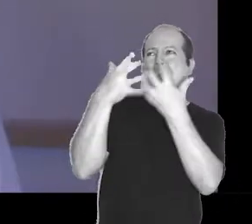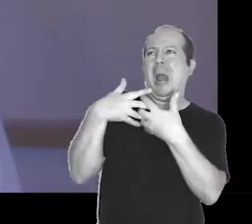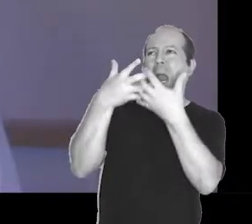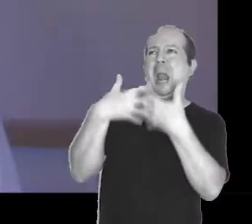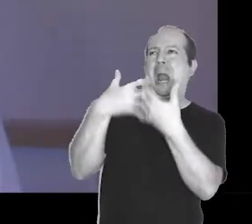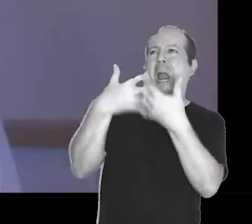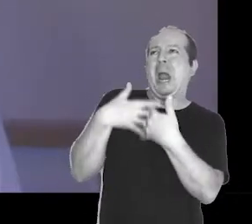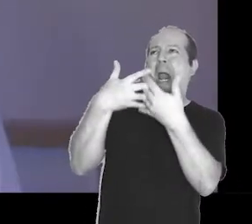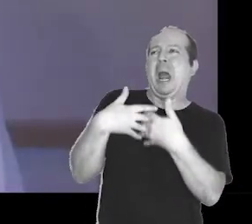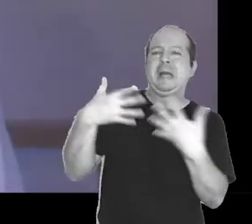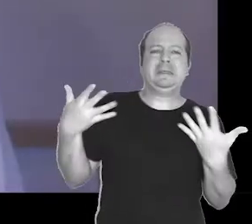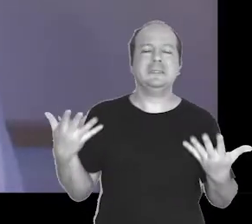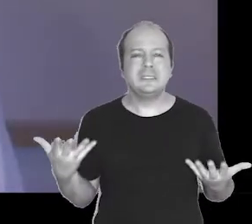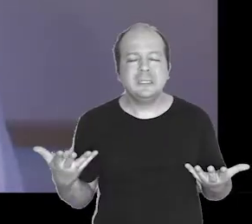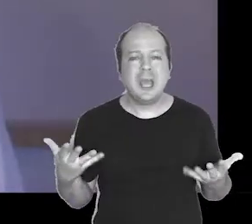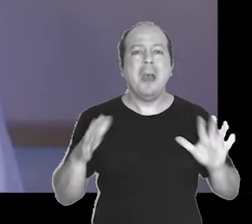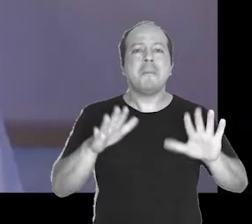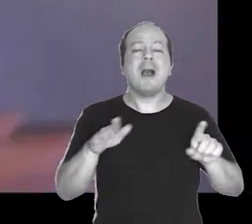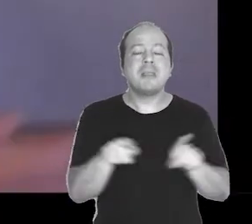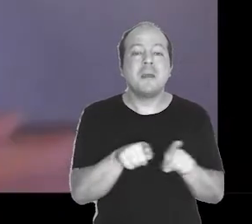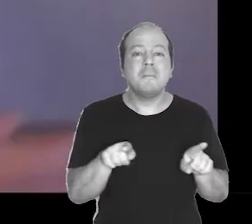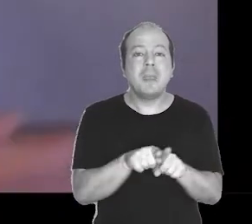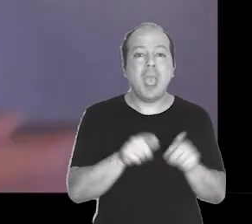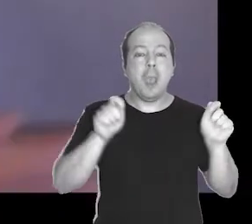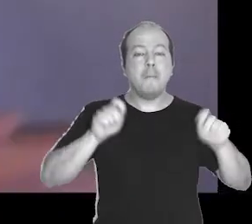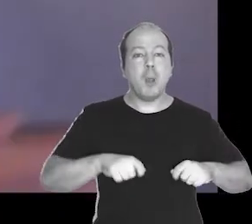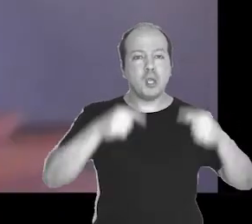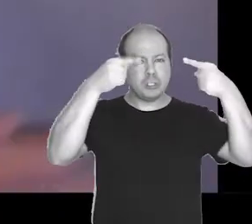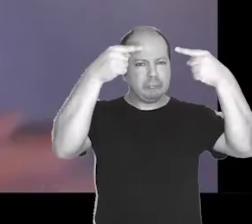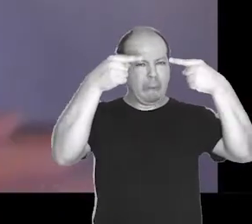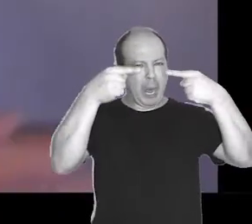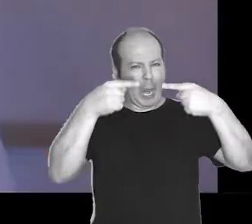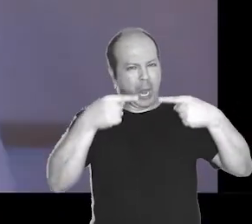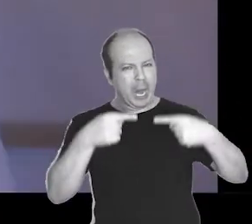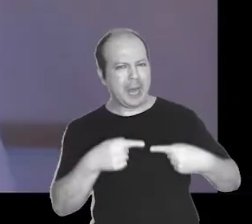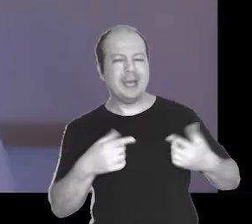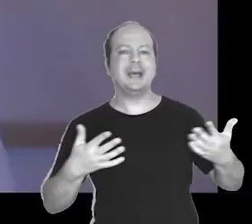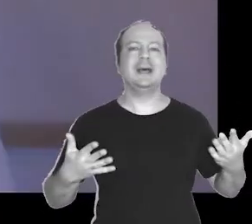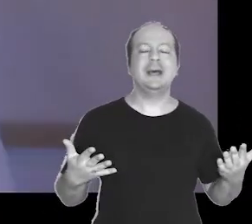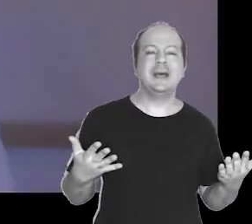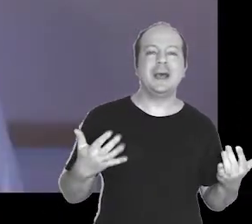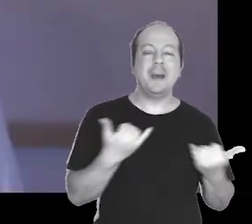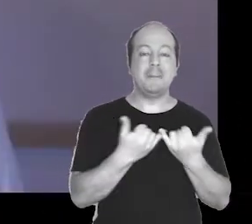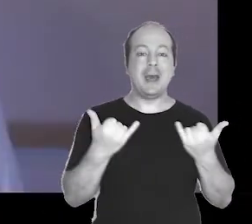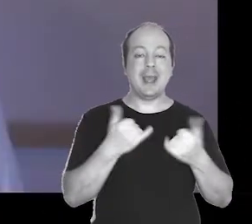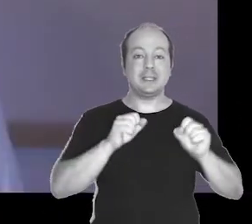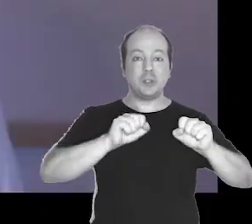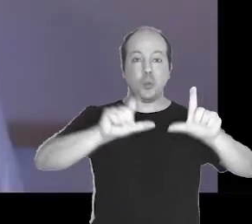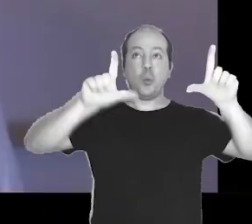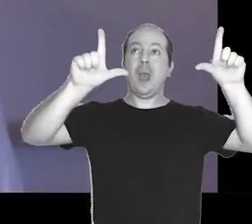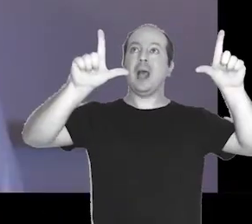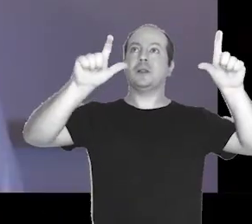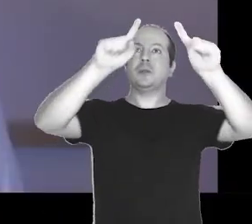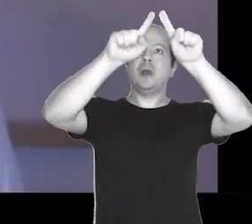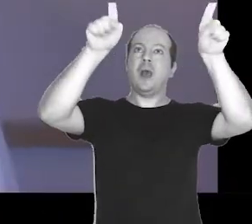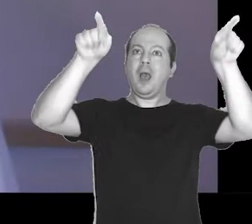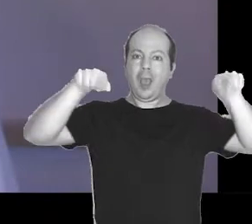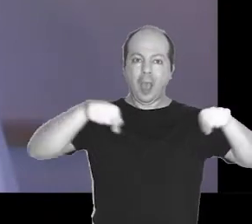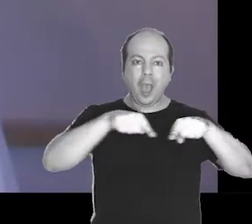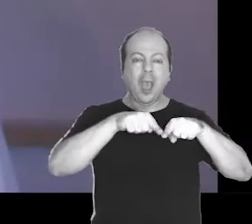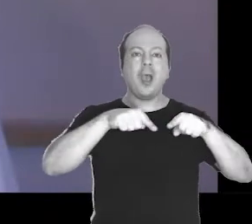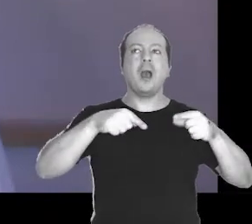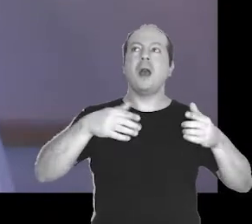psicose. Mas também uma sinfonia ou um quadro. Um